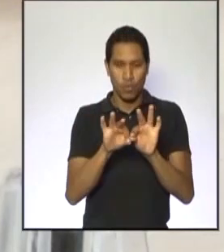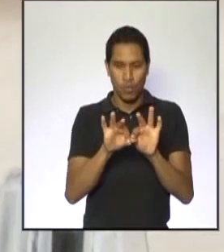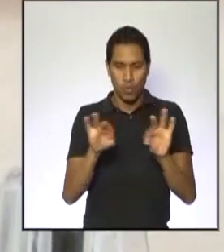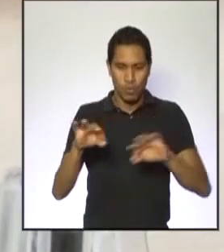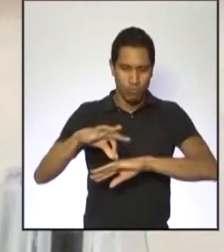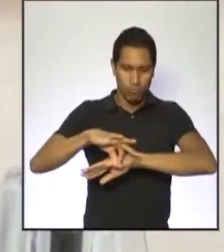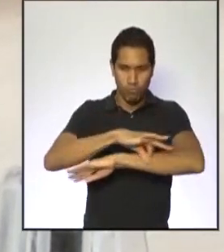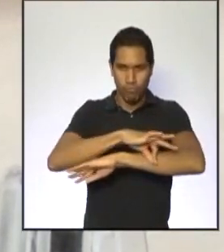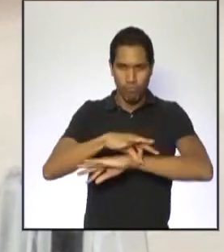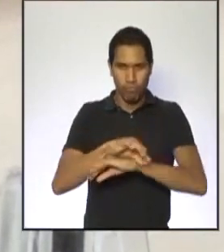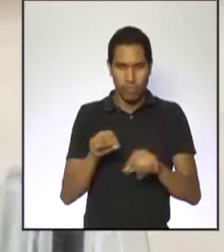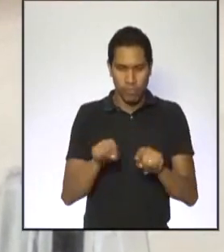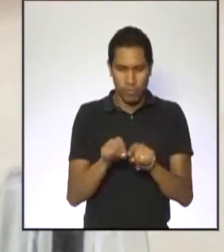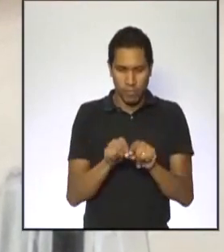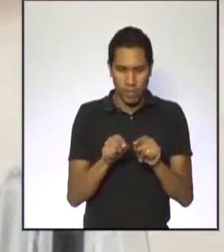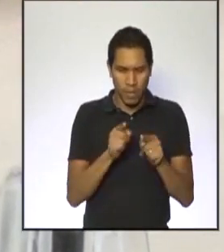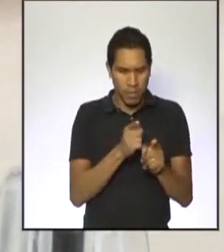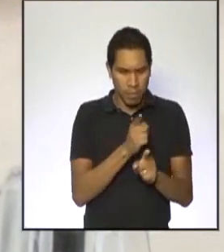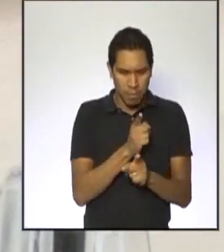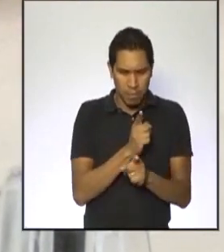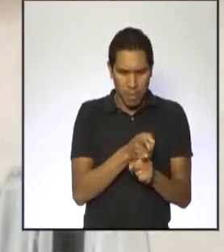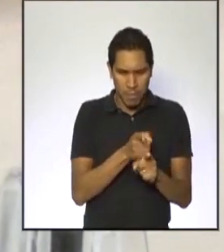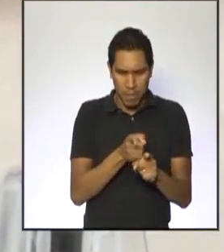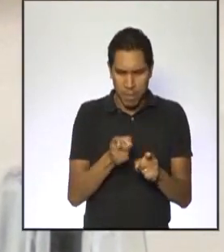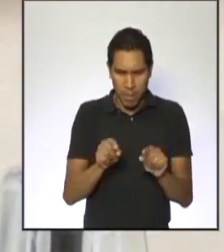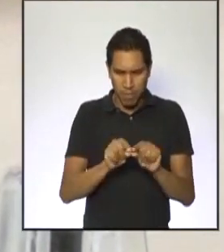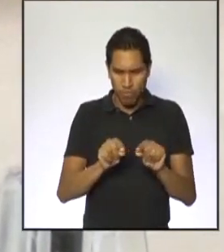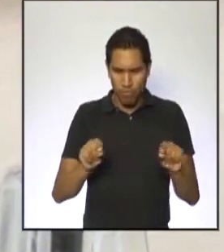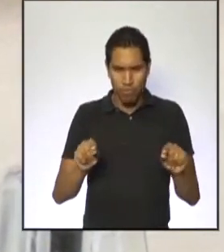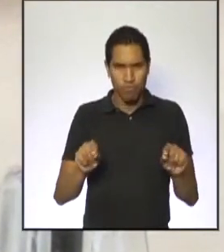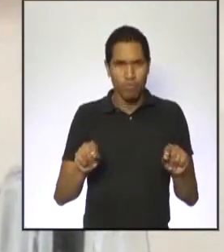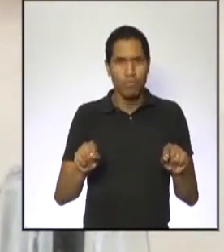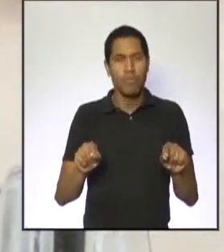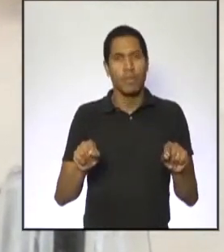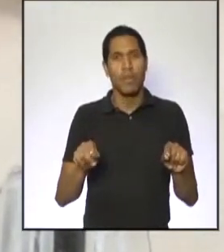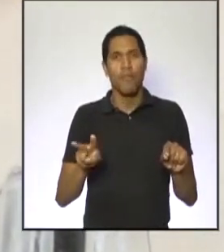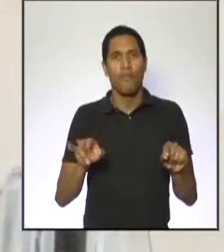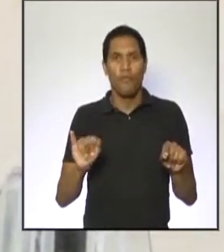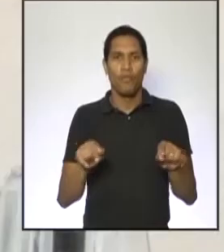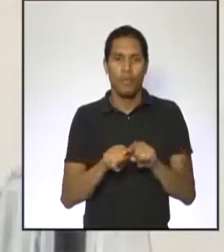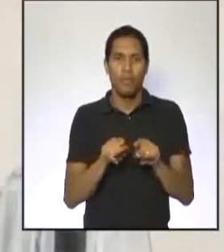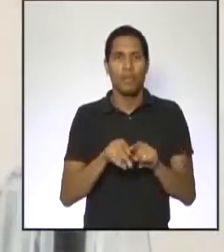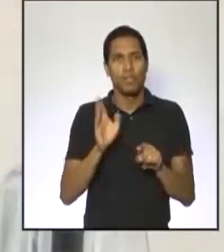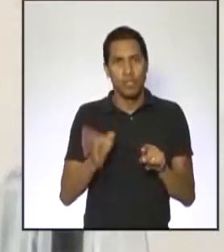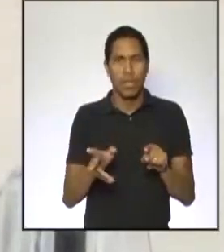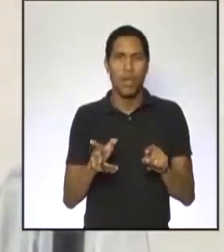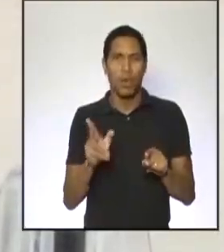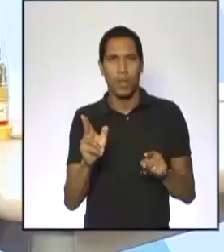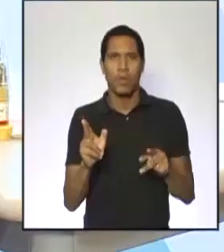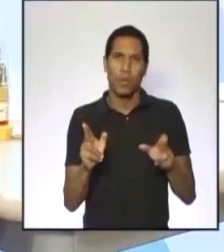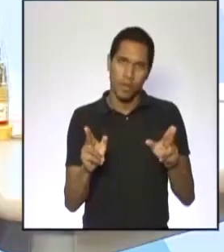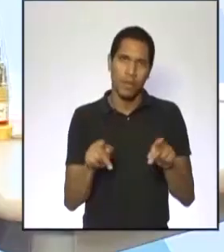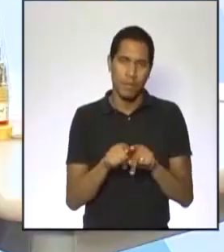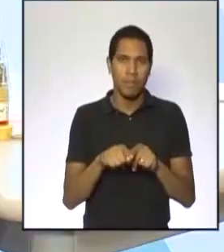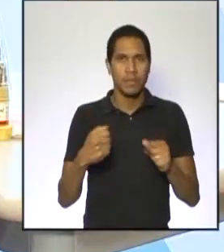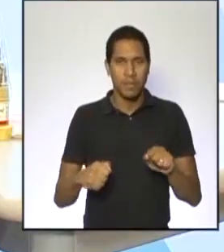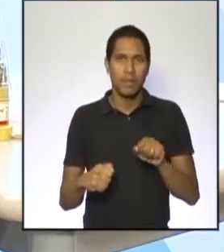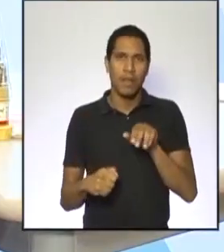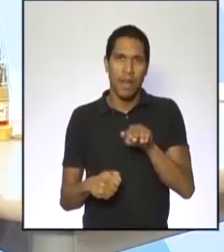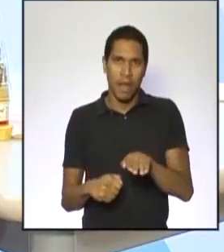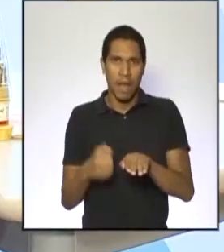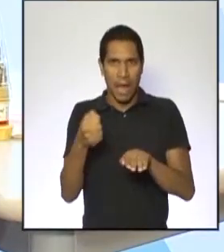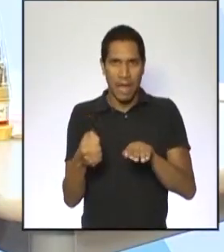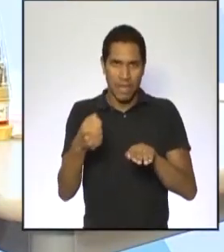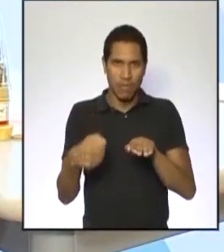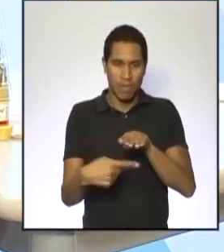centímetros. E aí, eu já vou aproveitar e cortar, então, em duas partes. Mais 7 para fazer a dianteira e a traseira desse